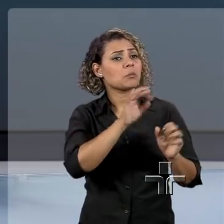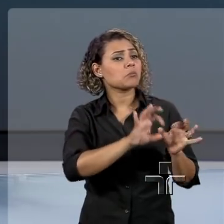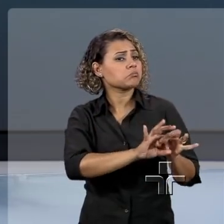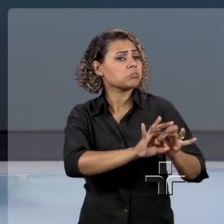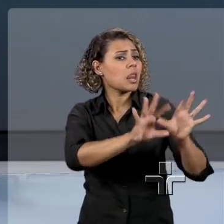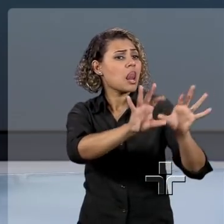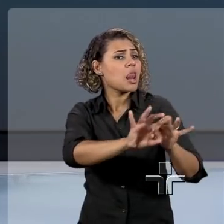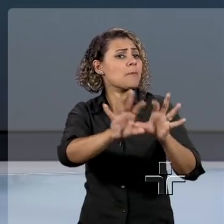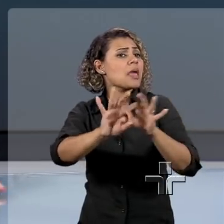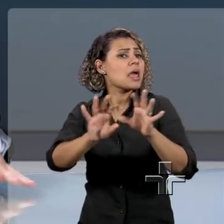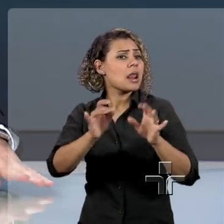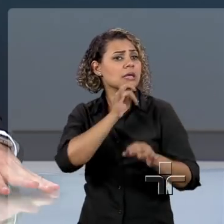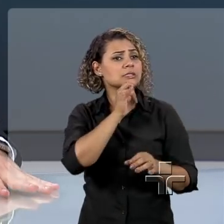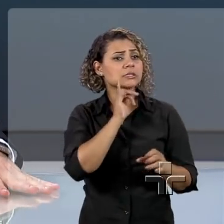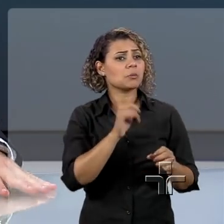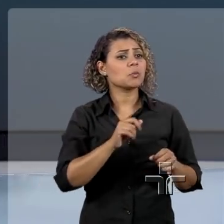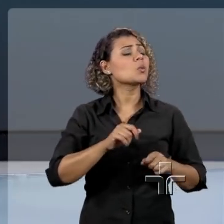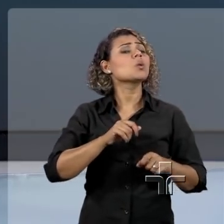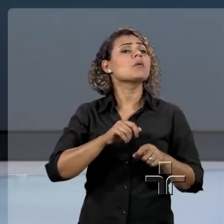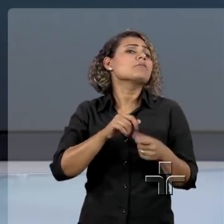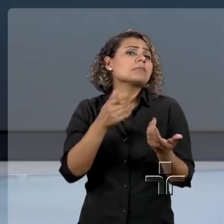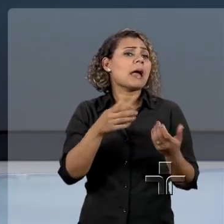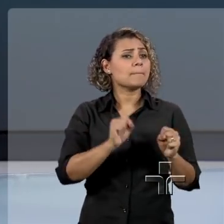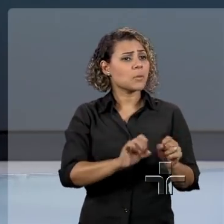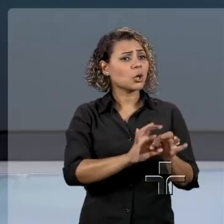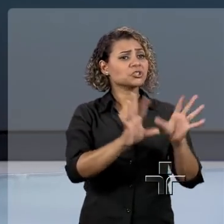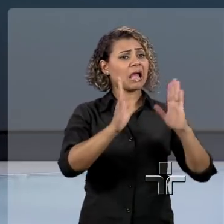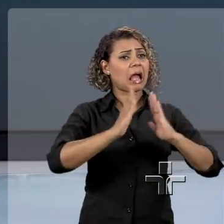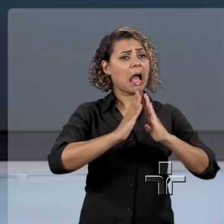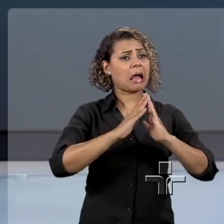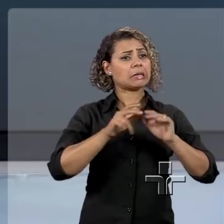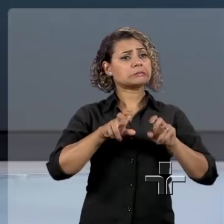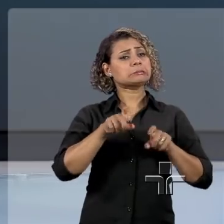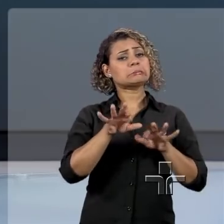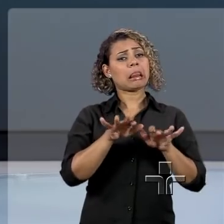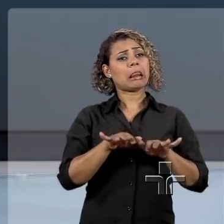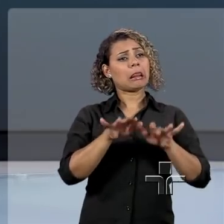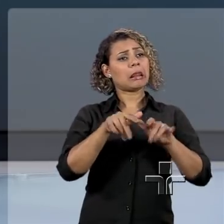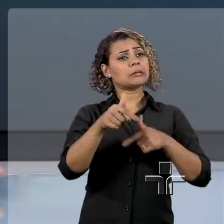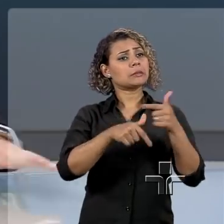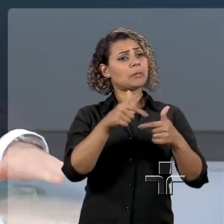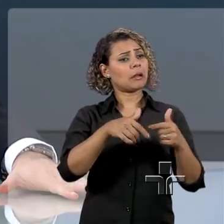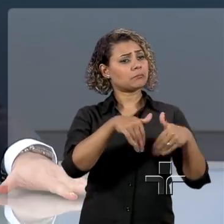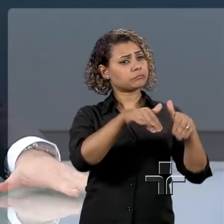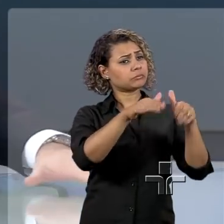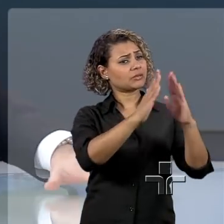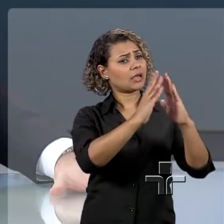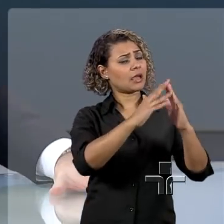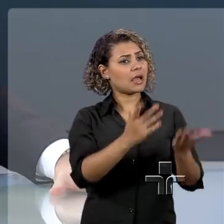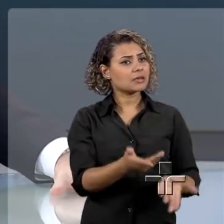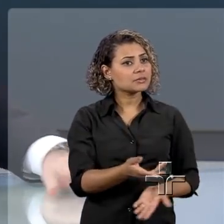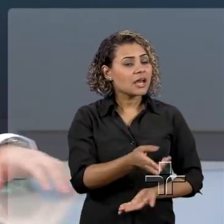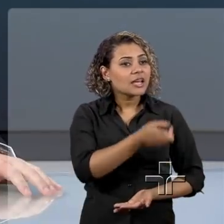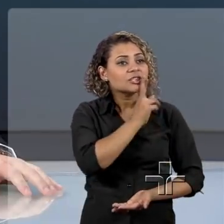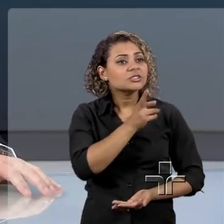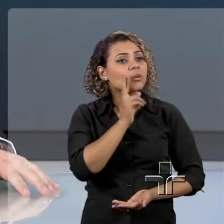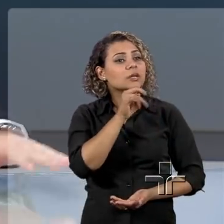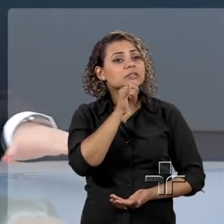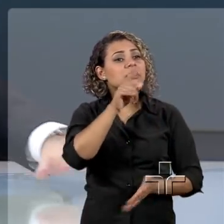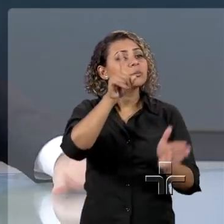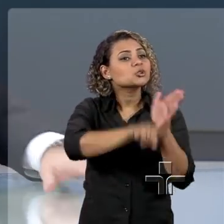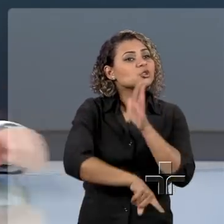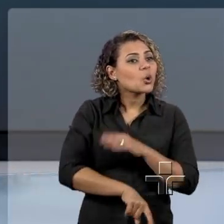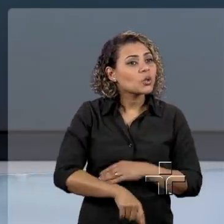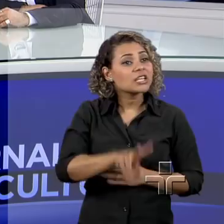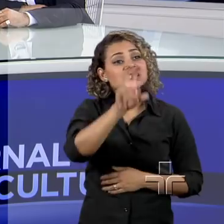home office e o trânsito ficaria menor, mas ela não descontasse do seu funcionário, os restaurantes colocassem descontos